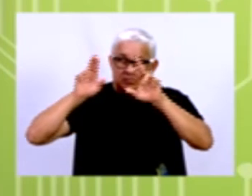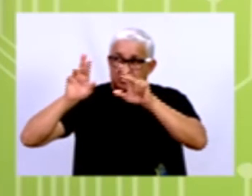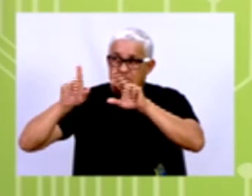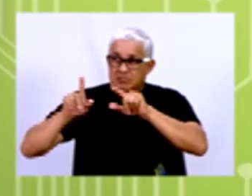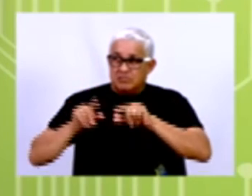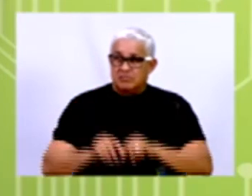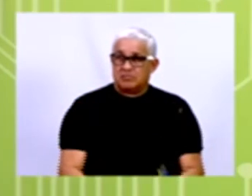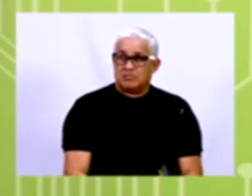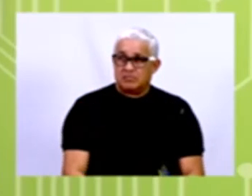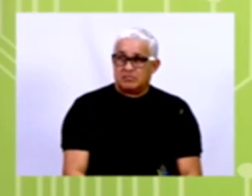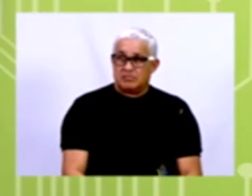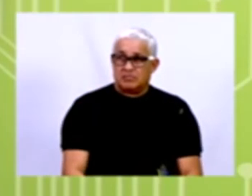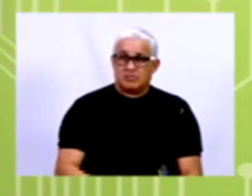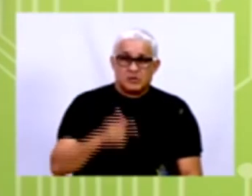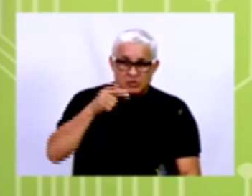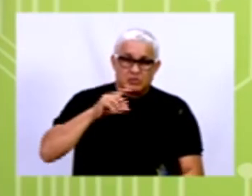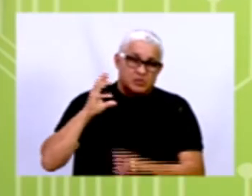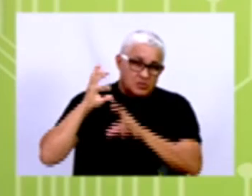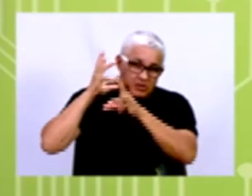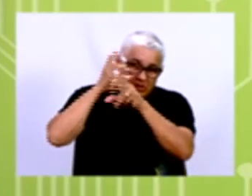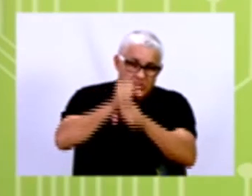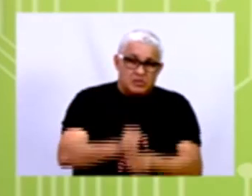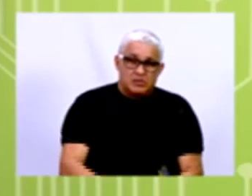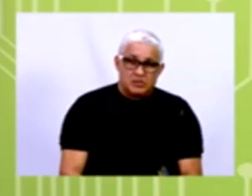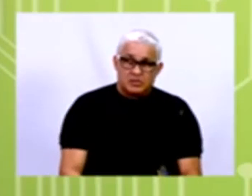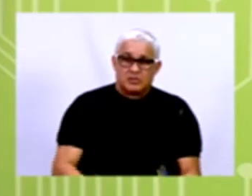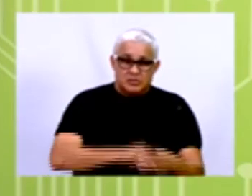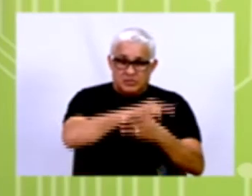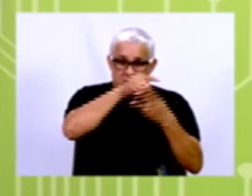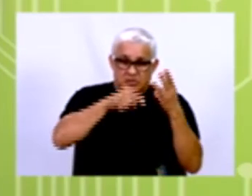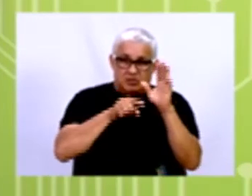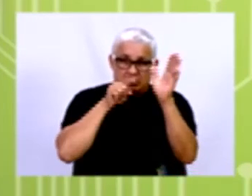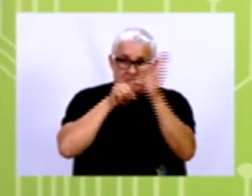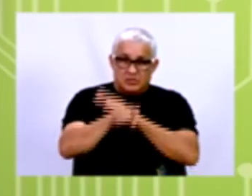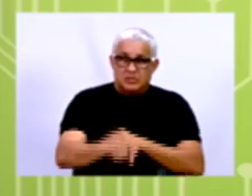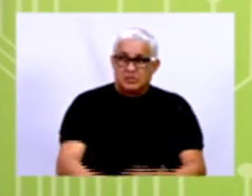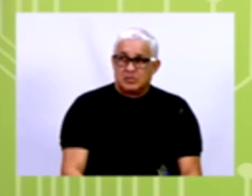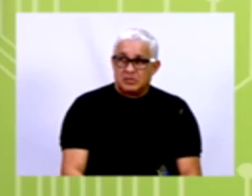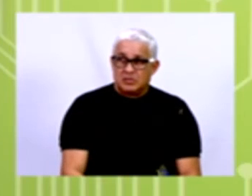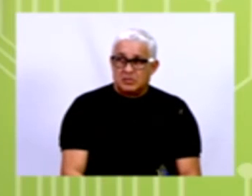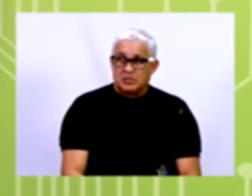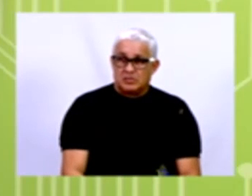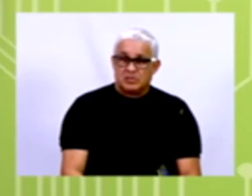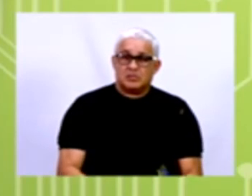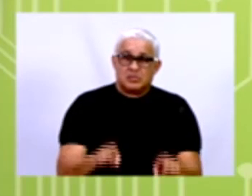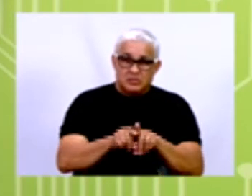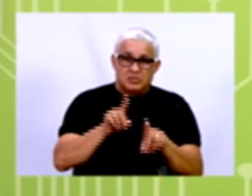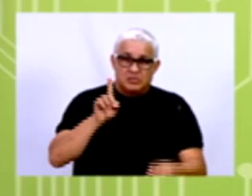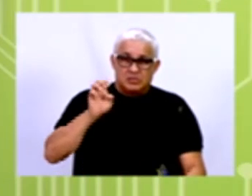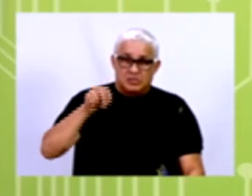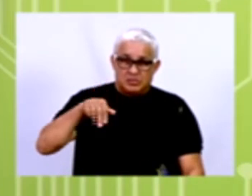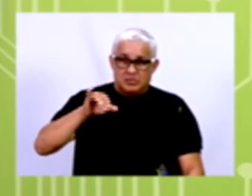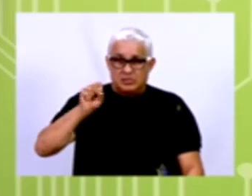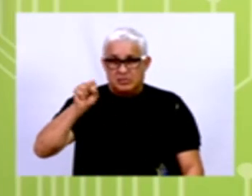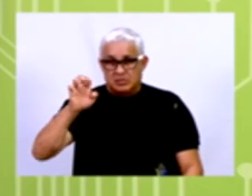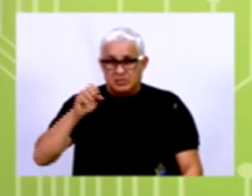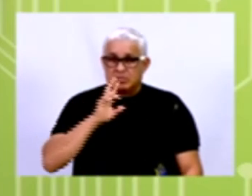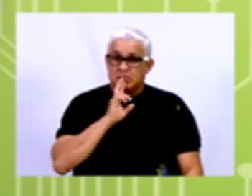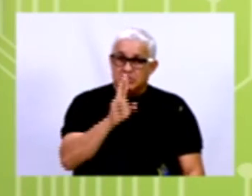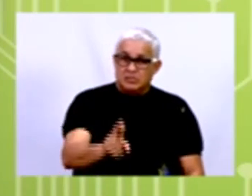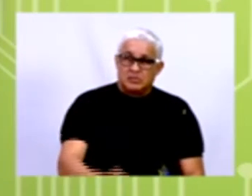provavelmente revisitados. Então, as 3 questões nós consideramos, eu acho que a Denise também, né? Consideramos as